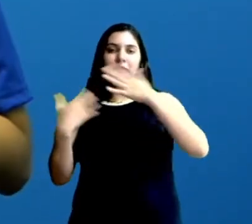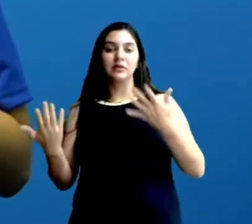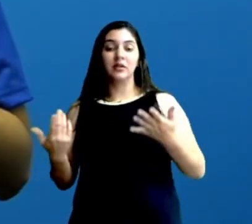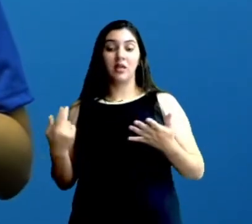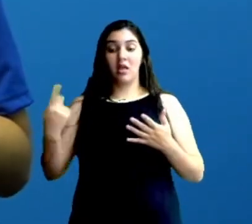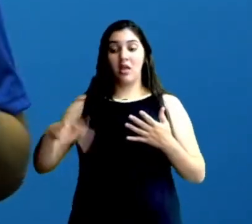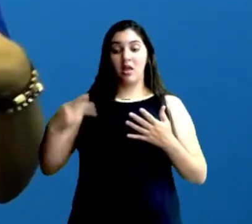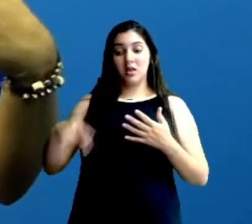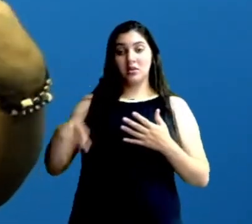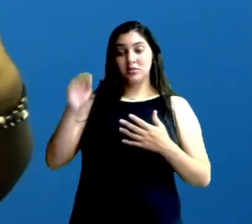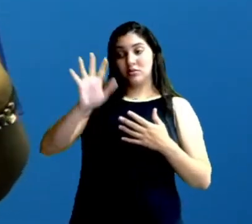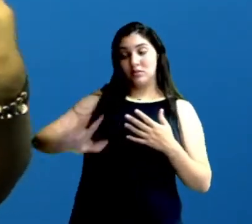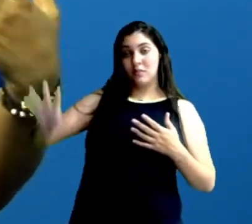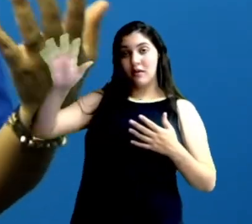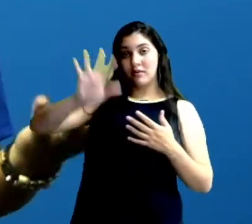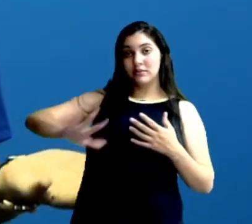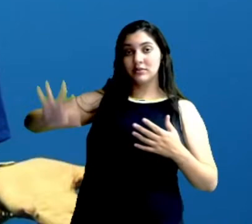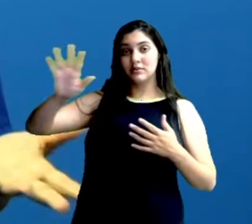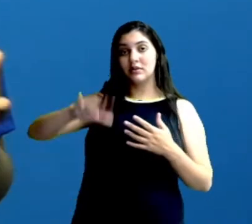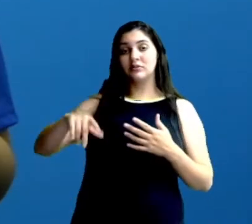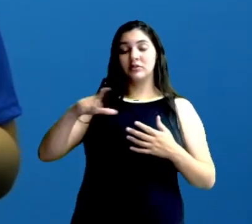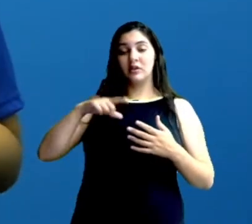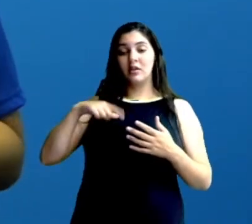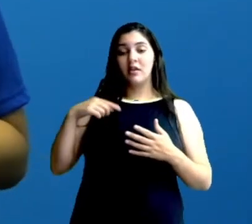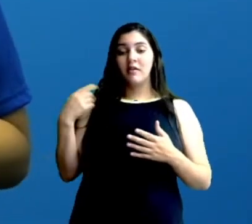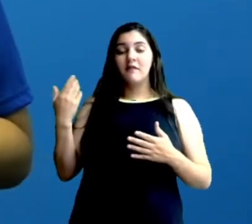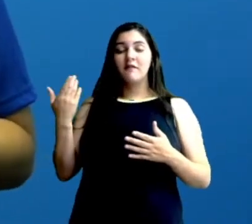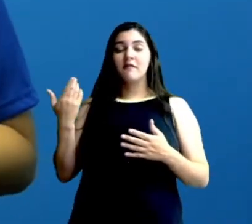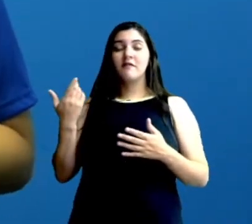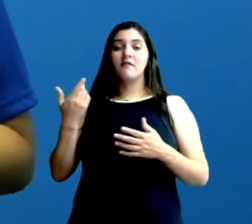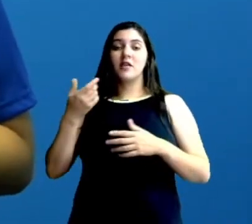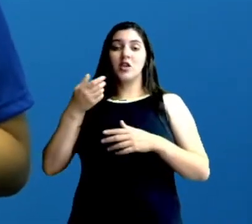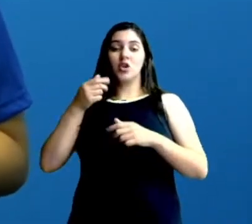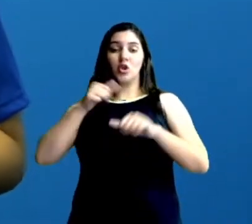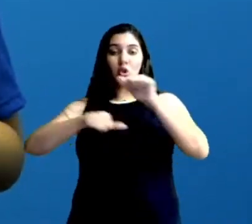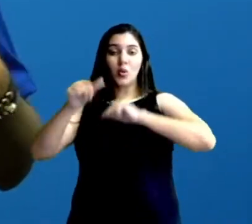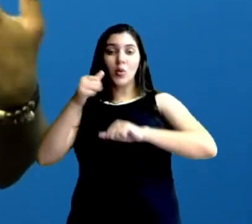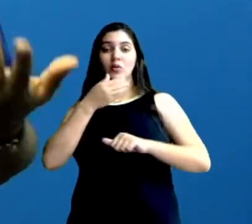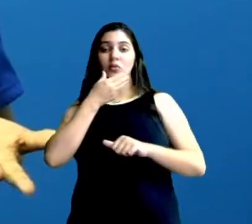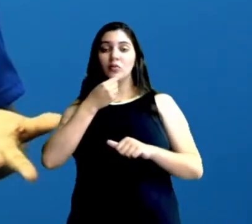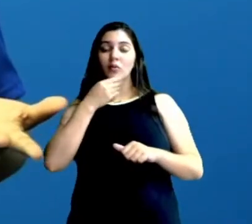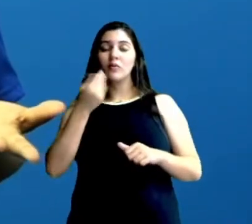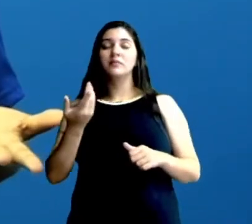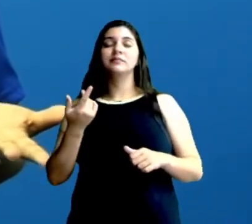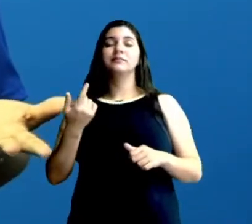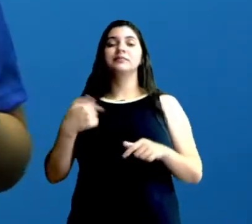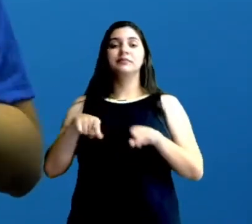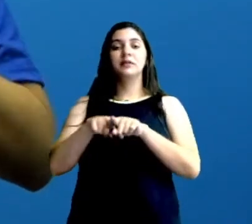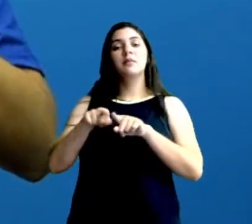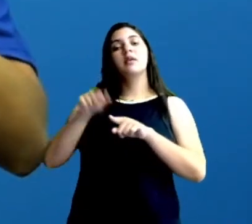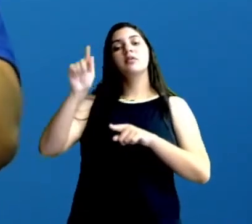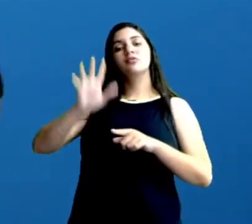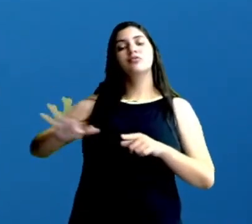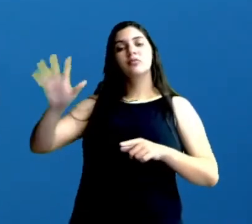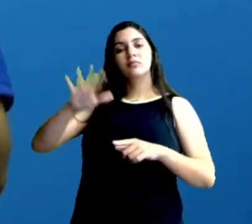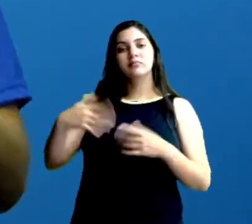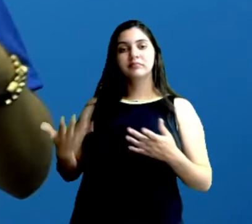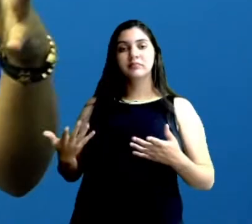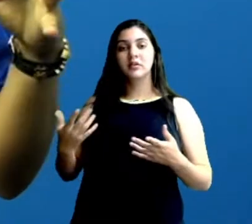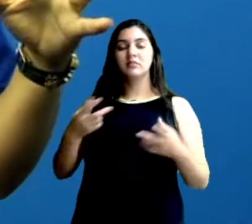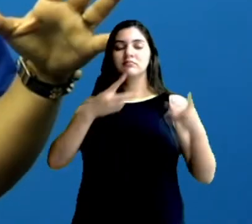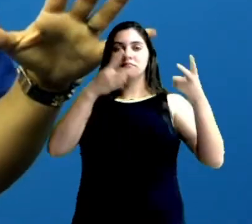paisagem que teve essa intervenção, a gente chama de paisagem cultural, humanizada, e uma paisagem também geográfica, né? Essa que a gente observa